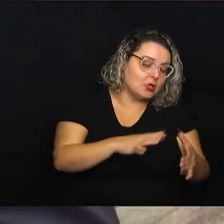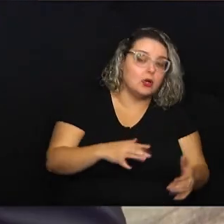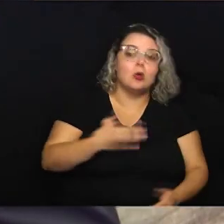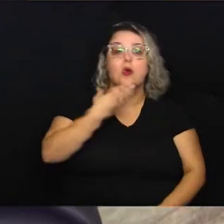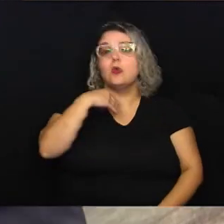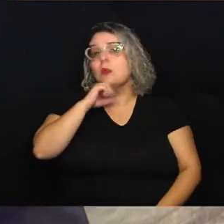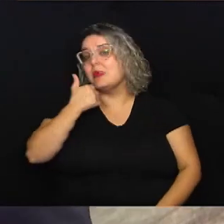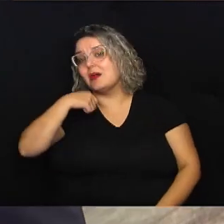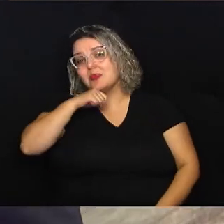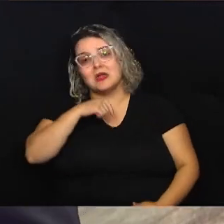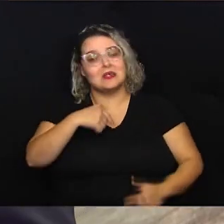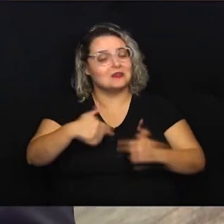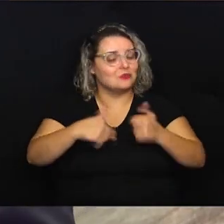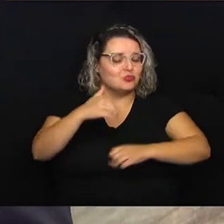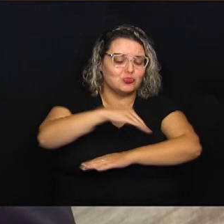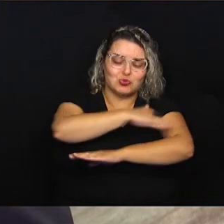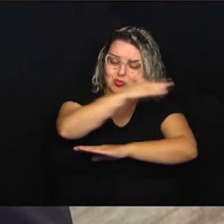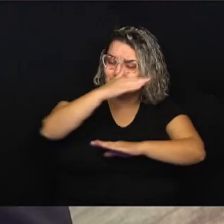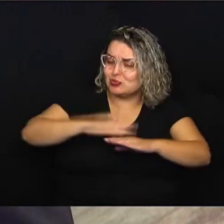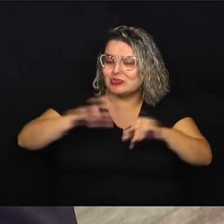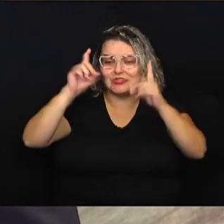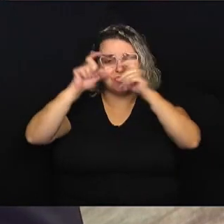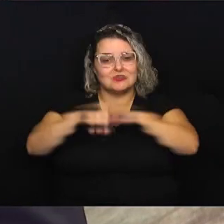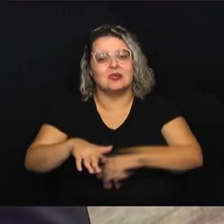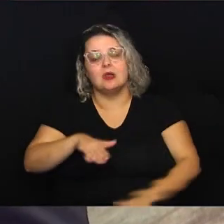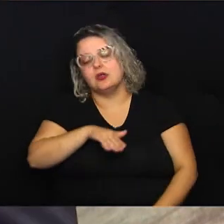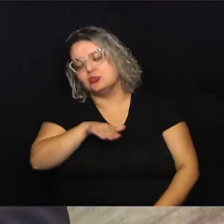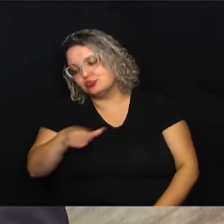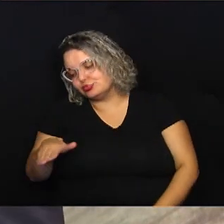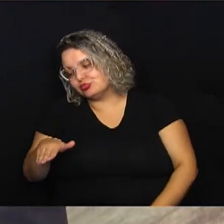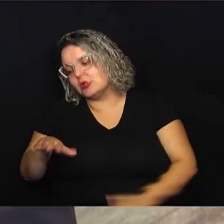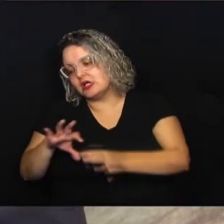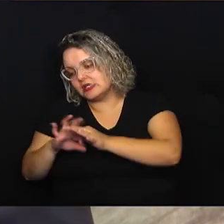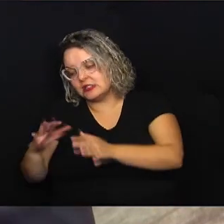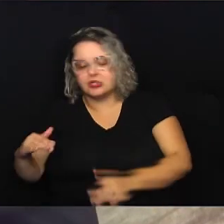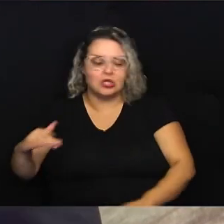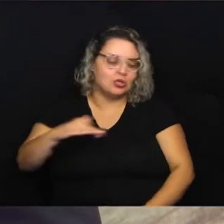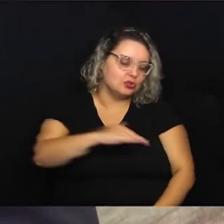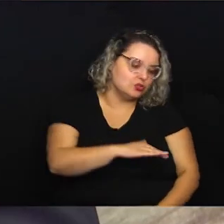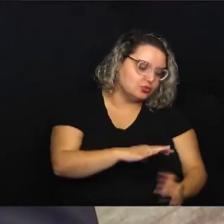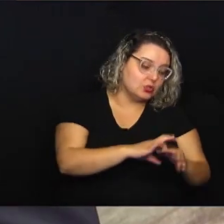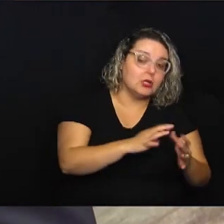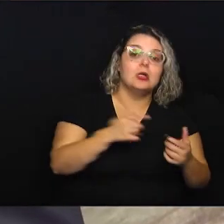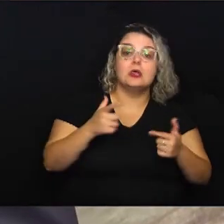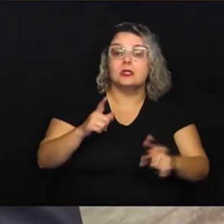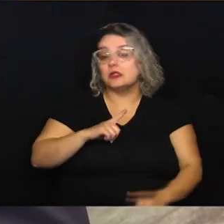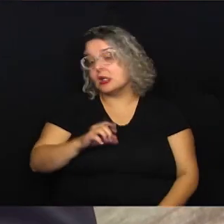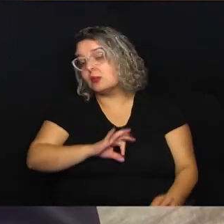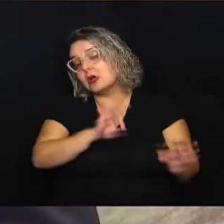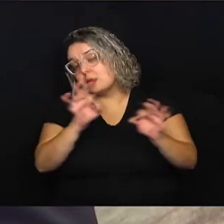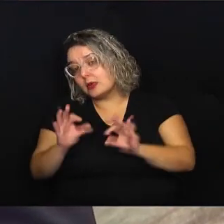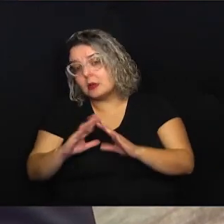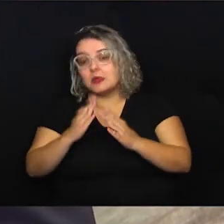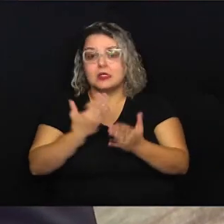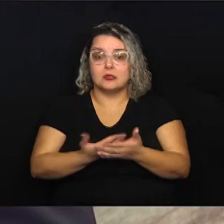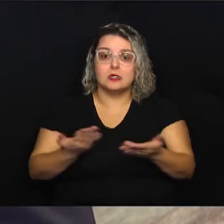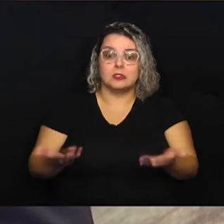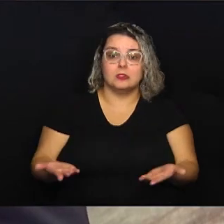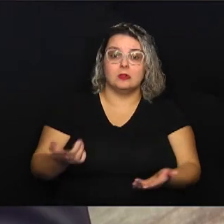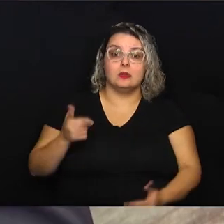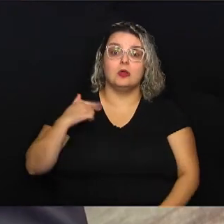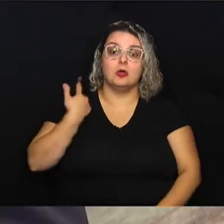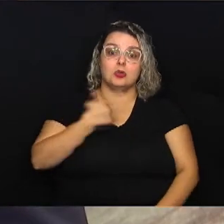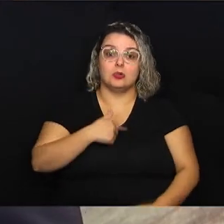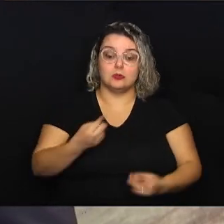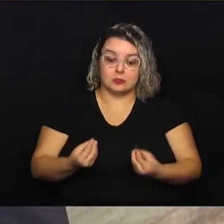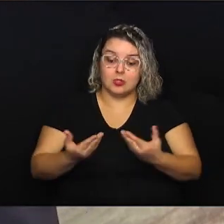dia inteiro, trabalham duro, então tem o deslocamento, tem o próprio acompanhamento, né, da escola. Então nós trouxemos algo